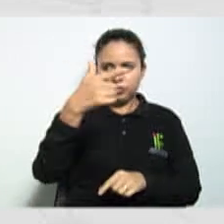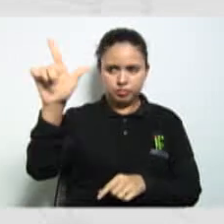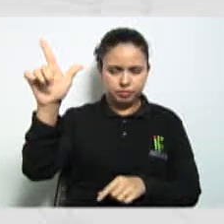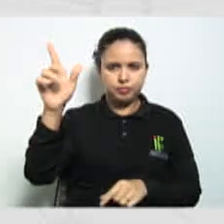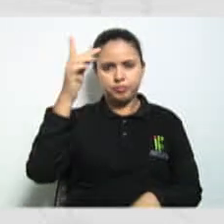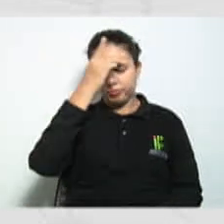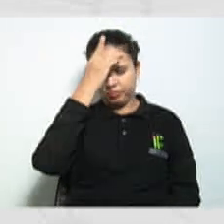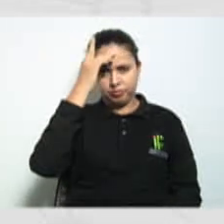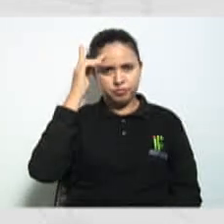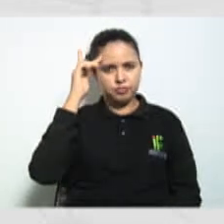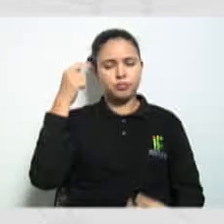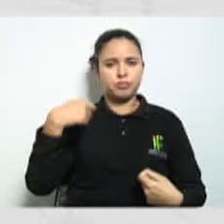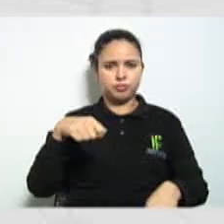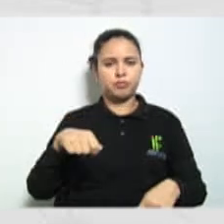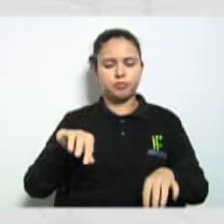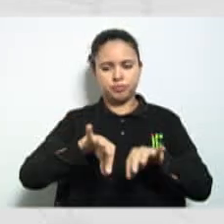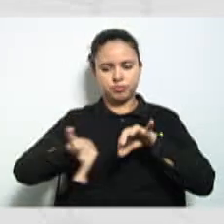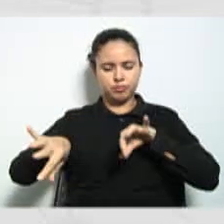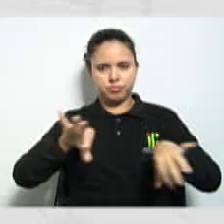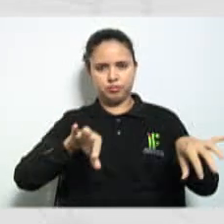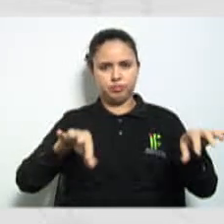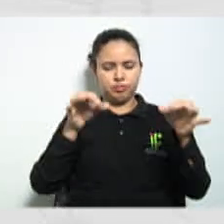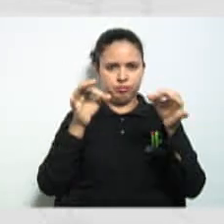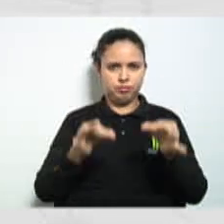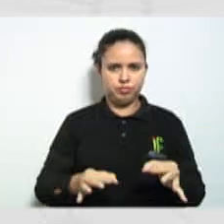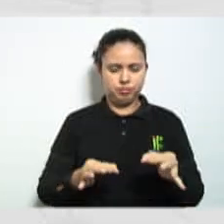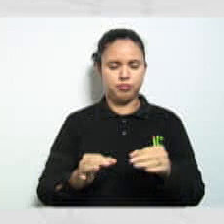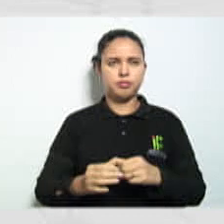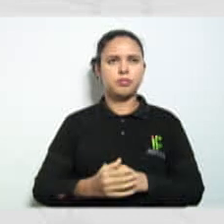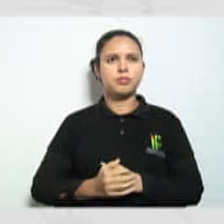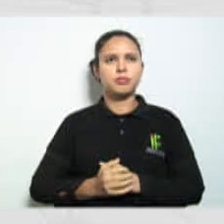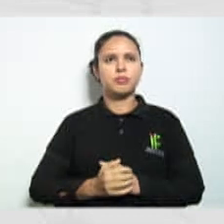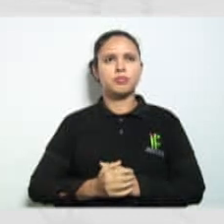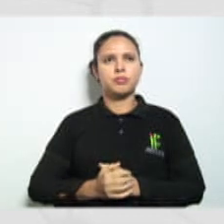ser devidamente separado, correto?